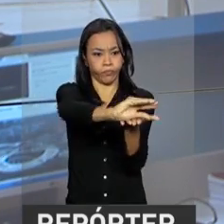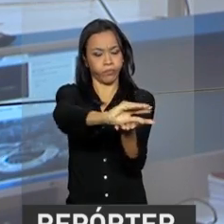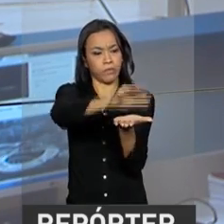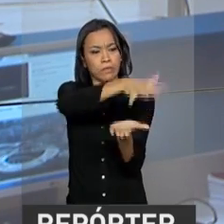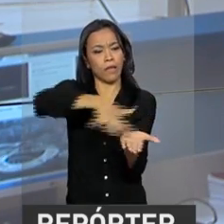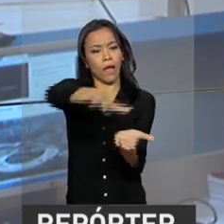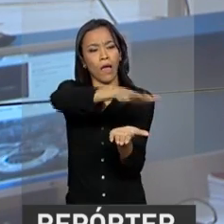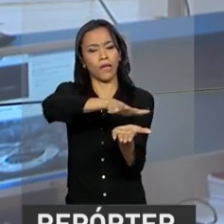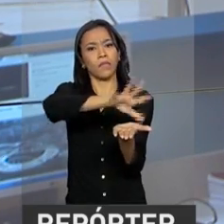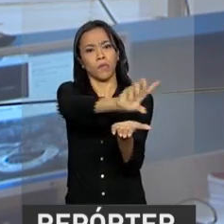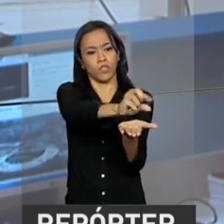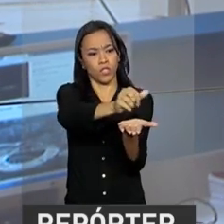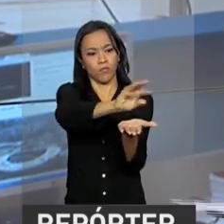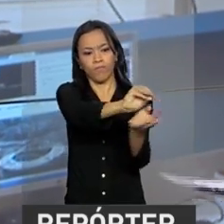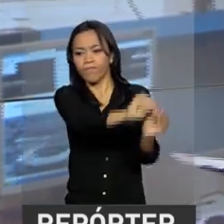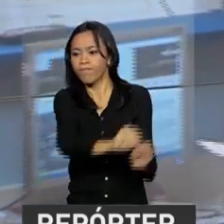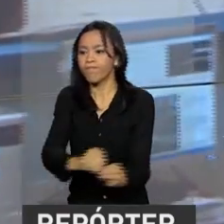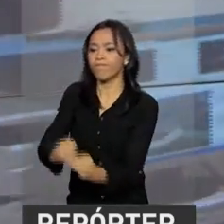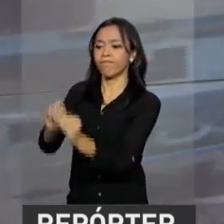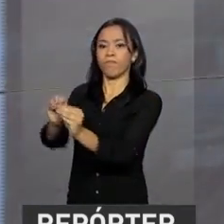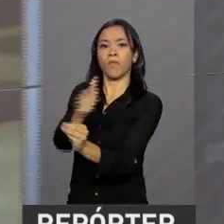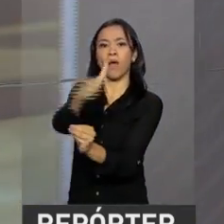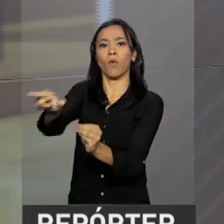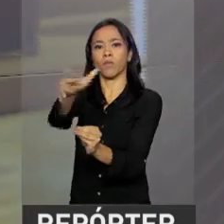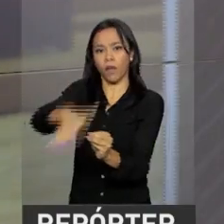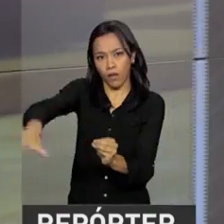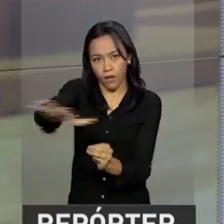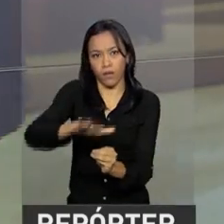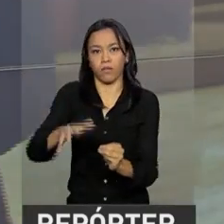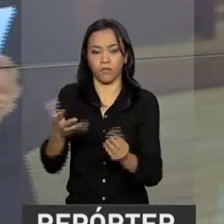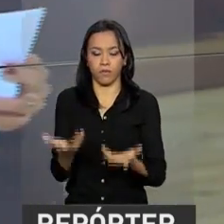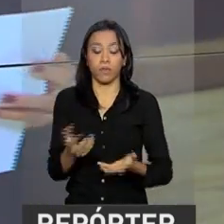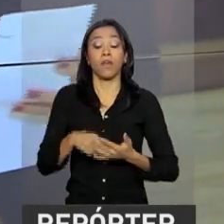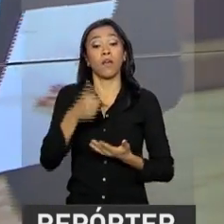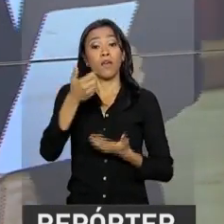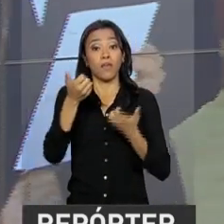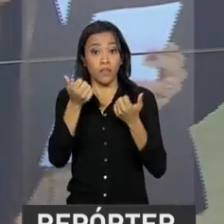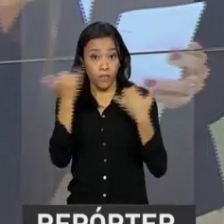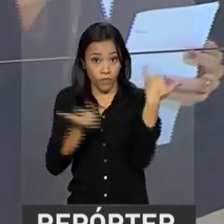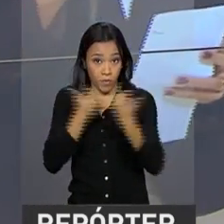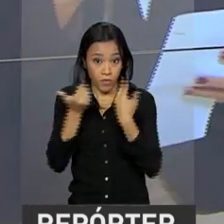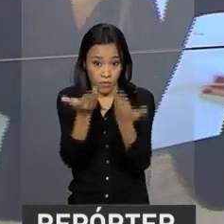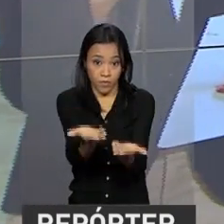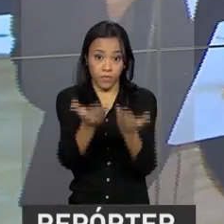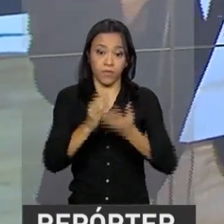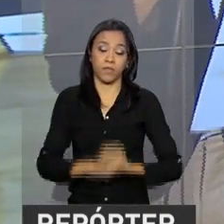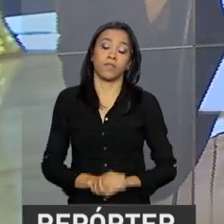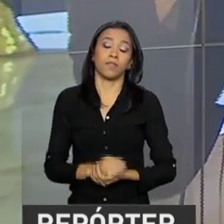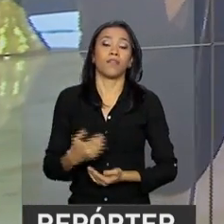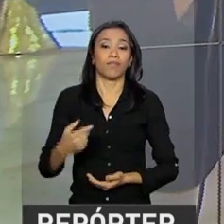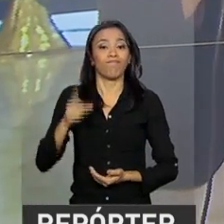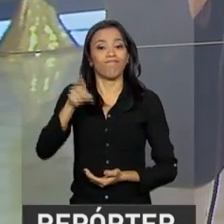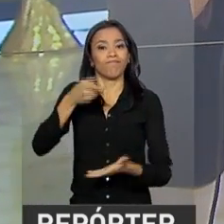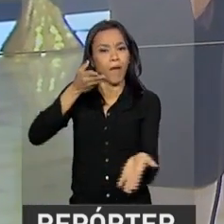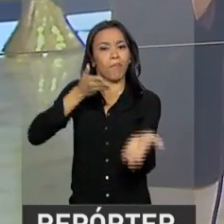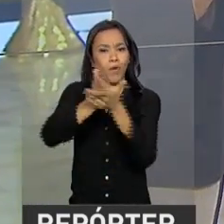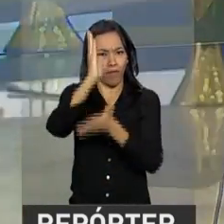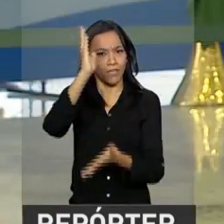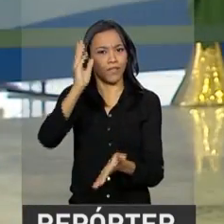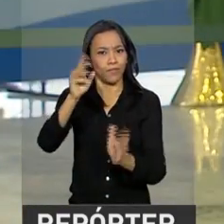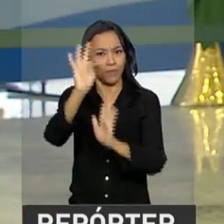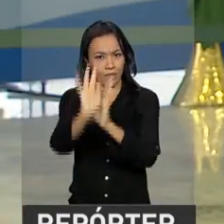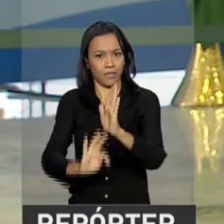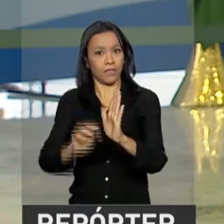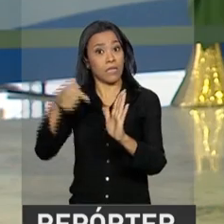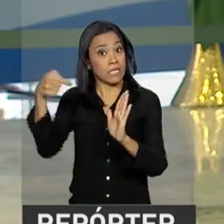parte da arrecadação vamos ao Palácio do Planalto falar com Paola de hoje que tem as informações Oi Paola Oi Renata a aprovação da